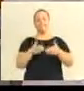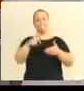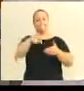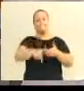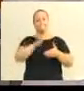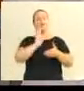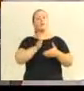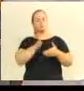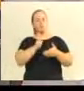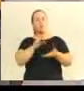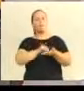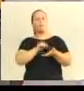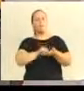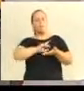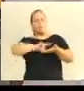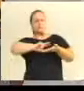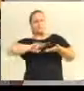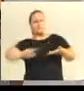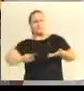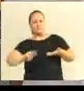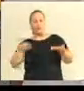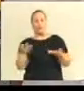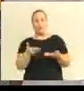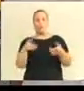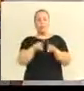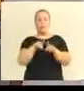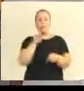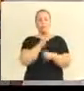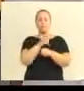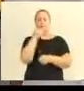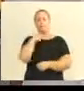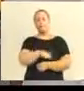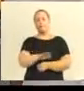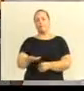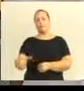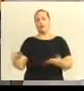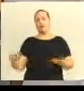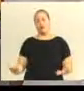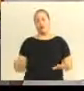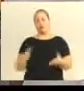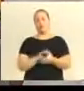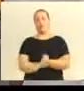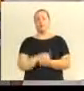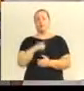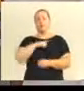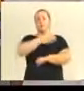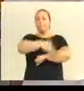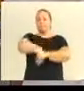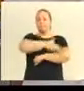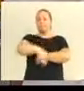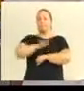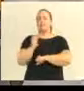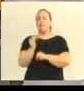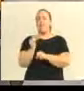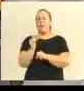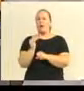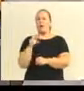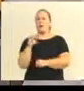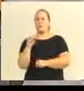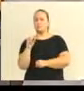queirós o professor mateus braga e louro que tem aquela rua lá desde 2008 não foi desinterditado que tem um problema na unidade de saúde que não têm ainda